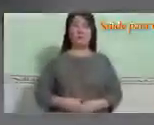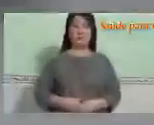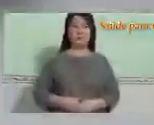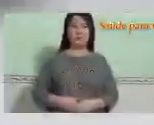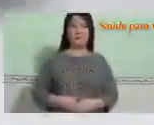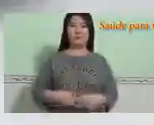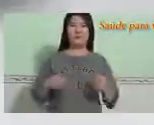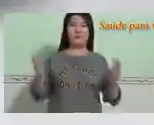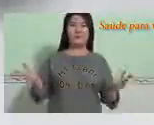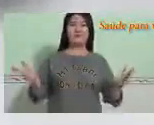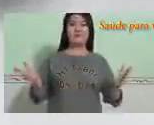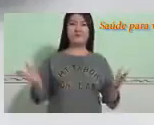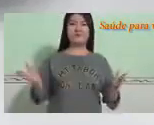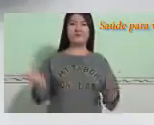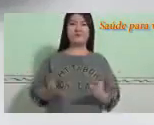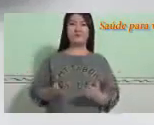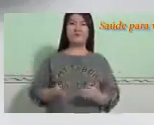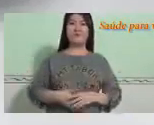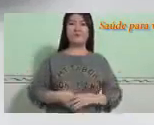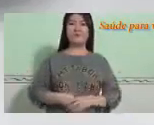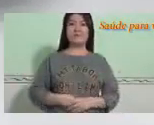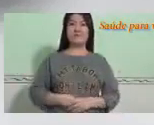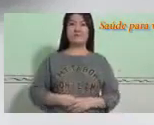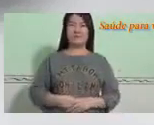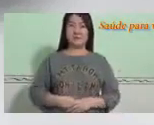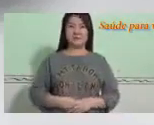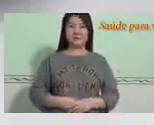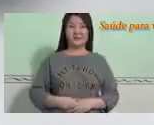tensão muscular e palpitações cardíacas.